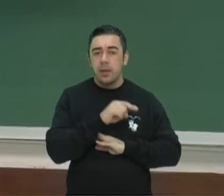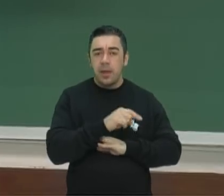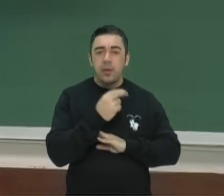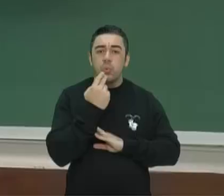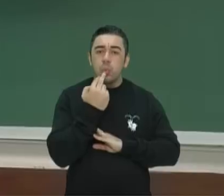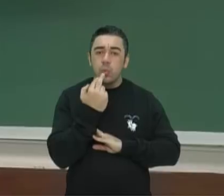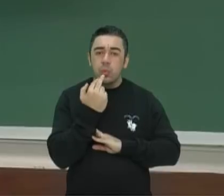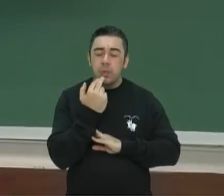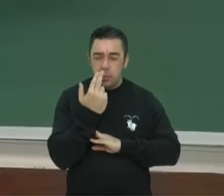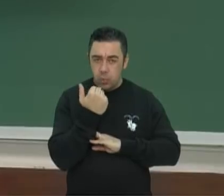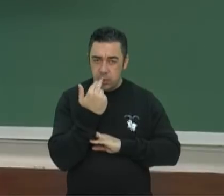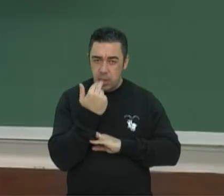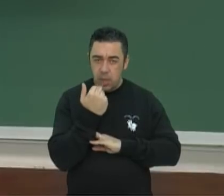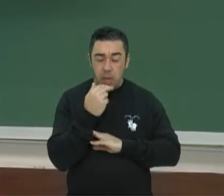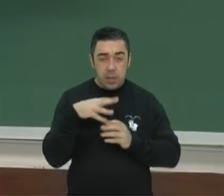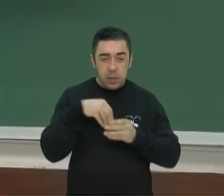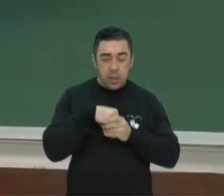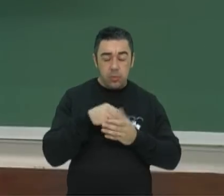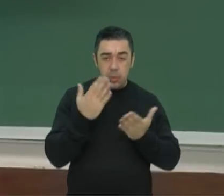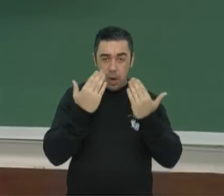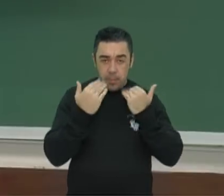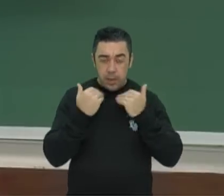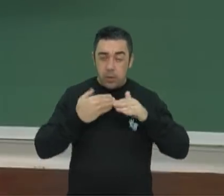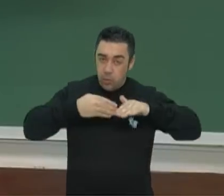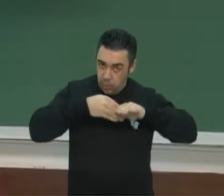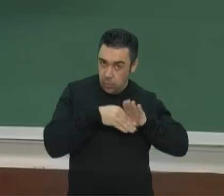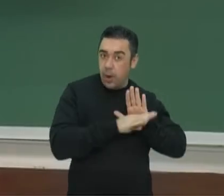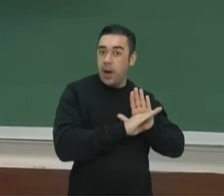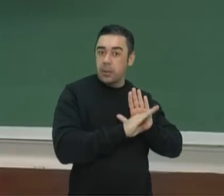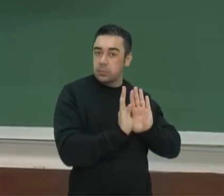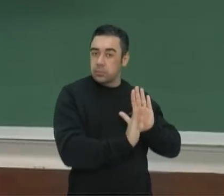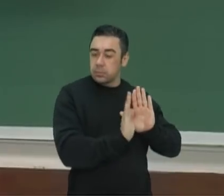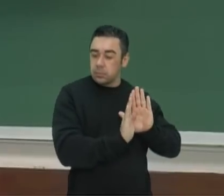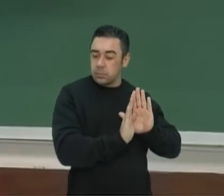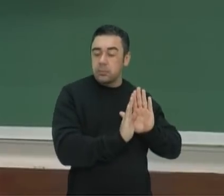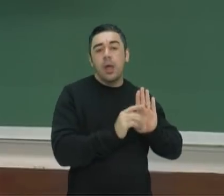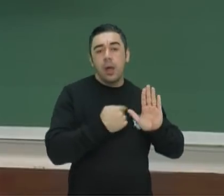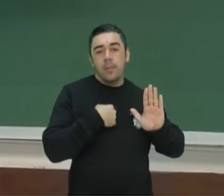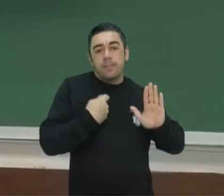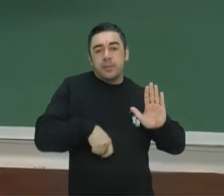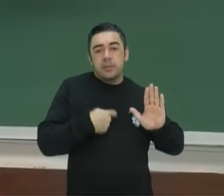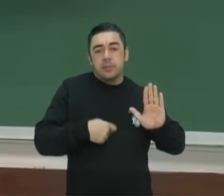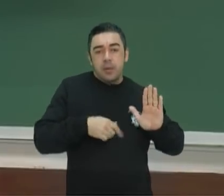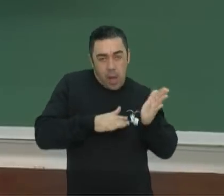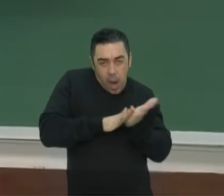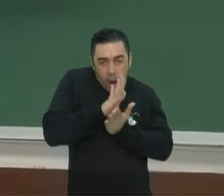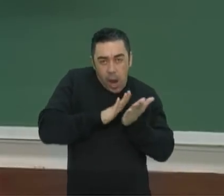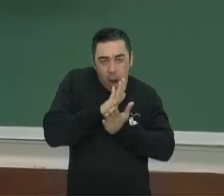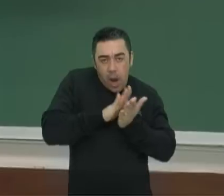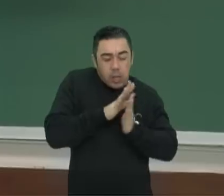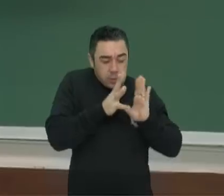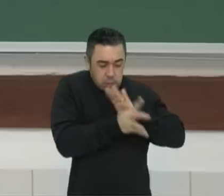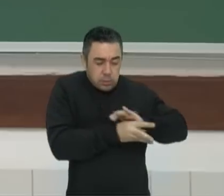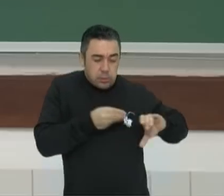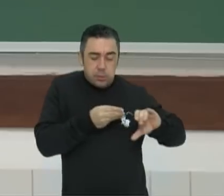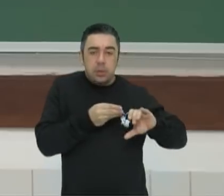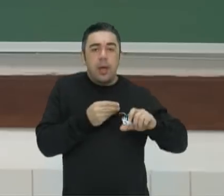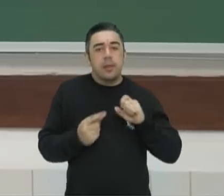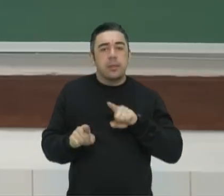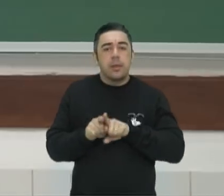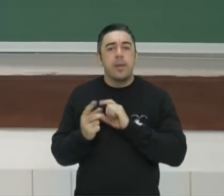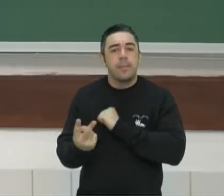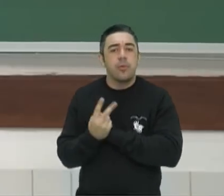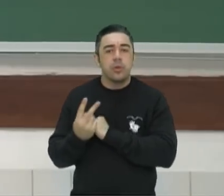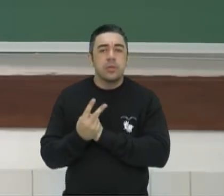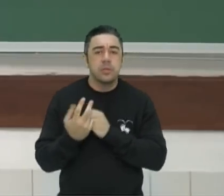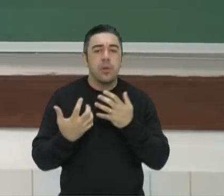nutrientes da nossa alimentação, deixa guardadinho lá para quando precisar numa situação, né? E também a proteção mecânica, que seria o